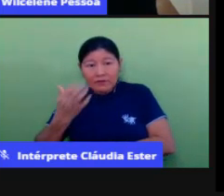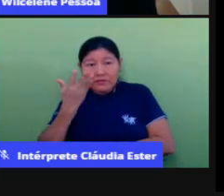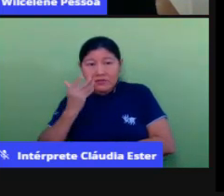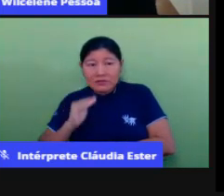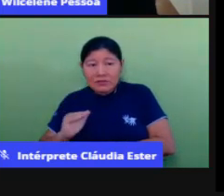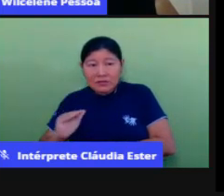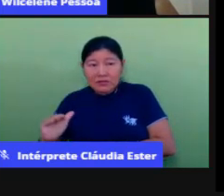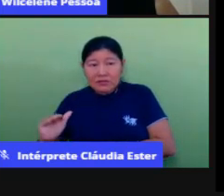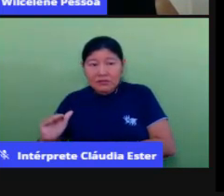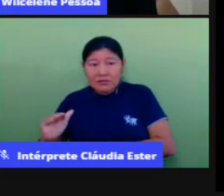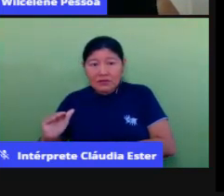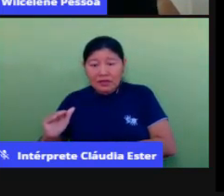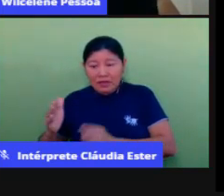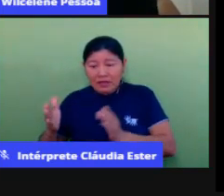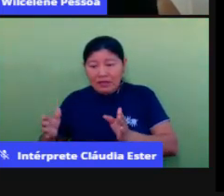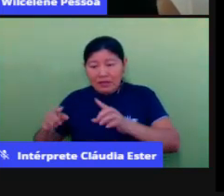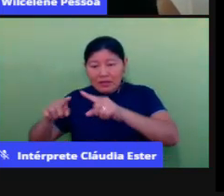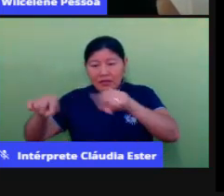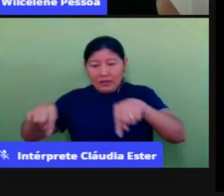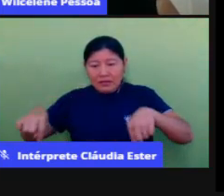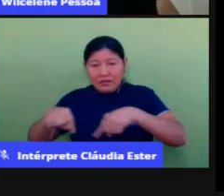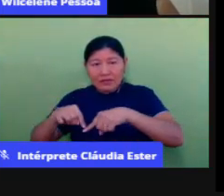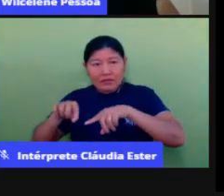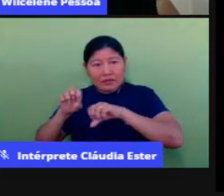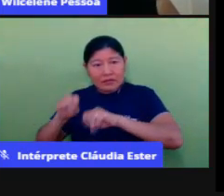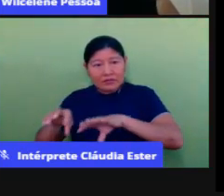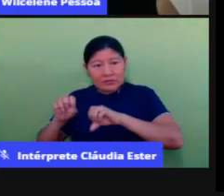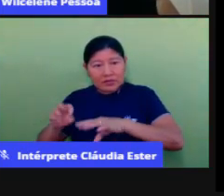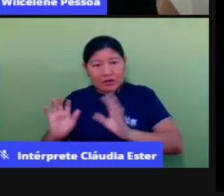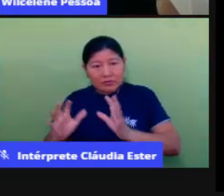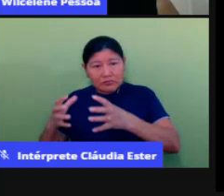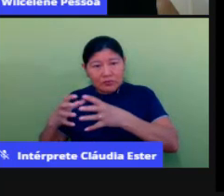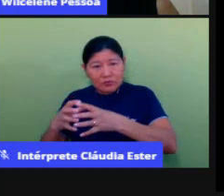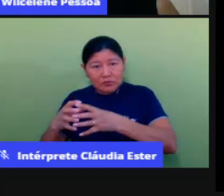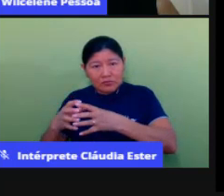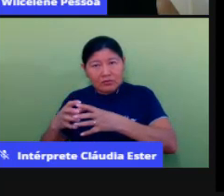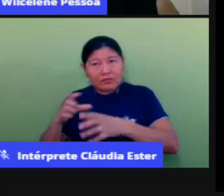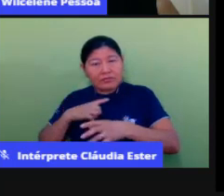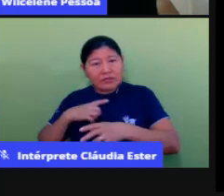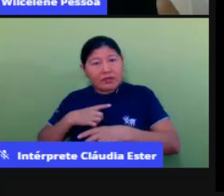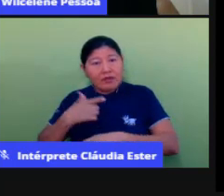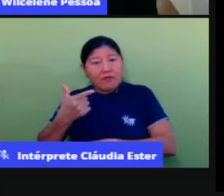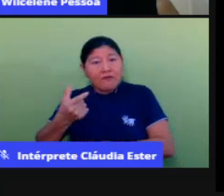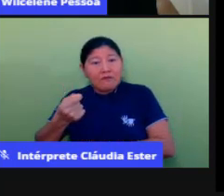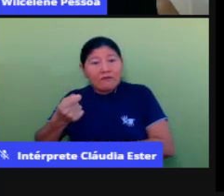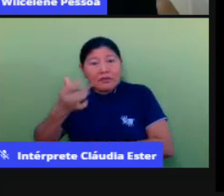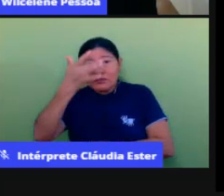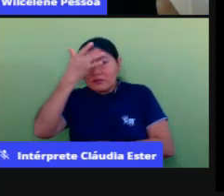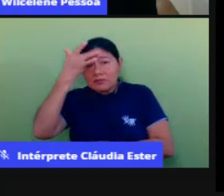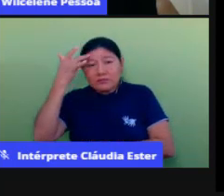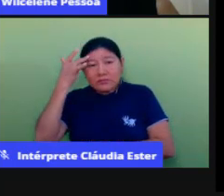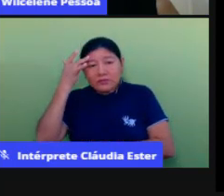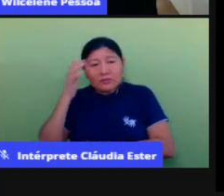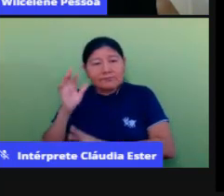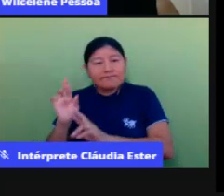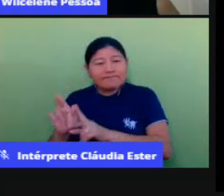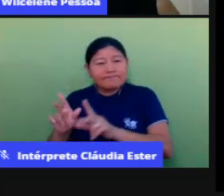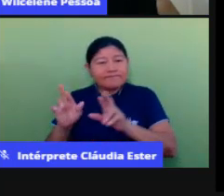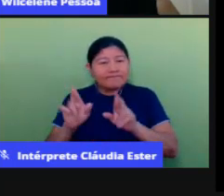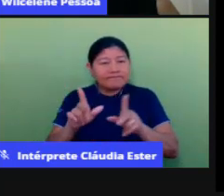são diferentes e que precisam, então, que a gente precisa o tempo inteiro ser lembrados dessas diferenças que elas